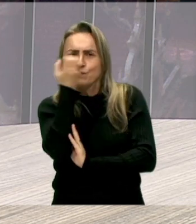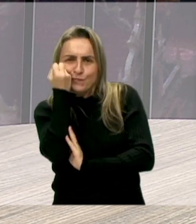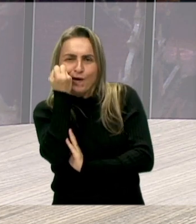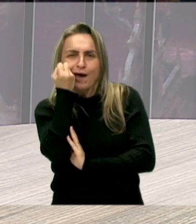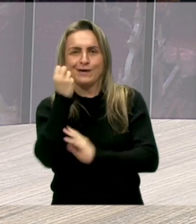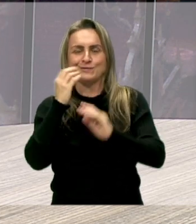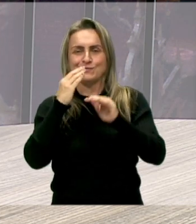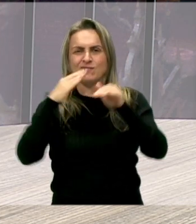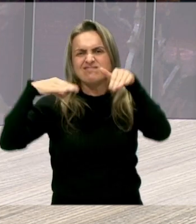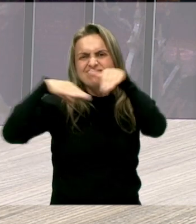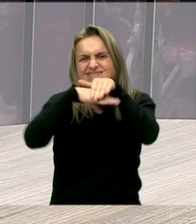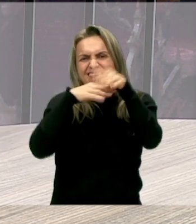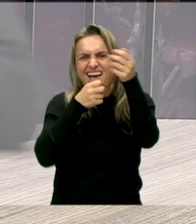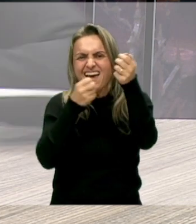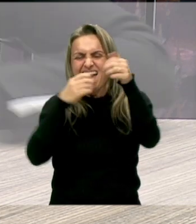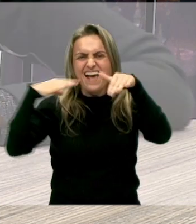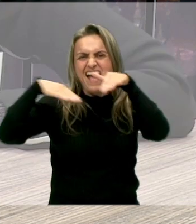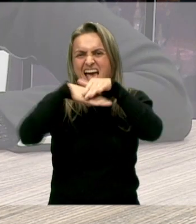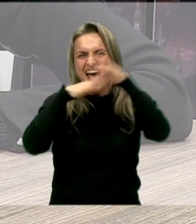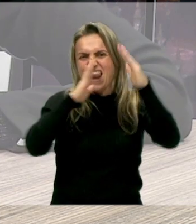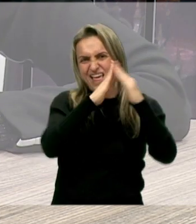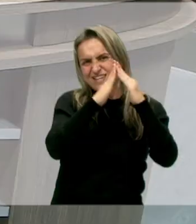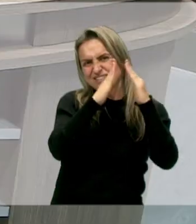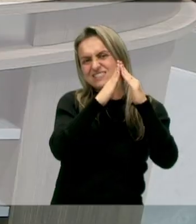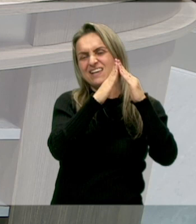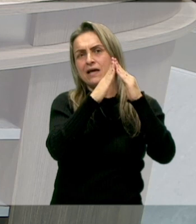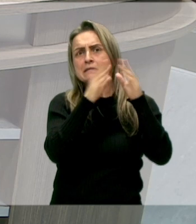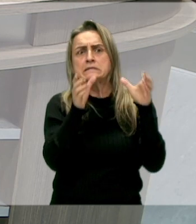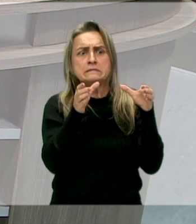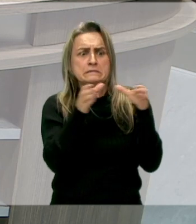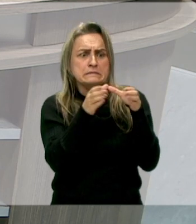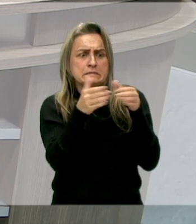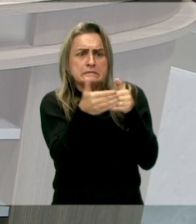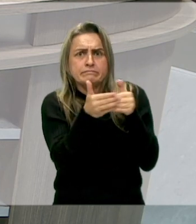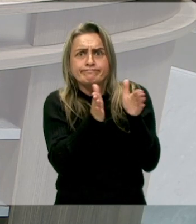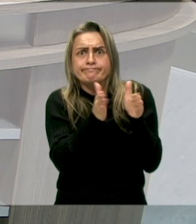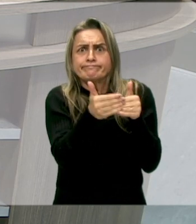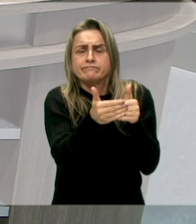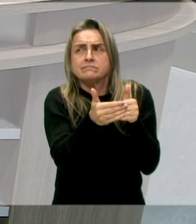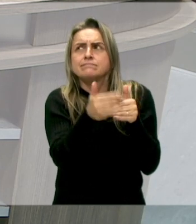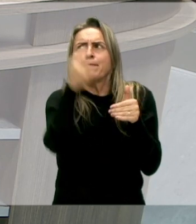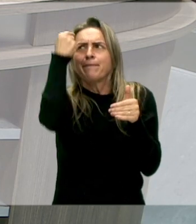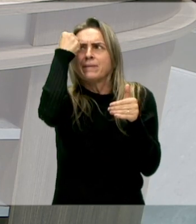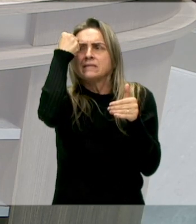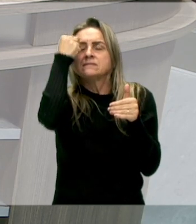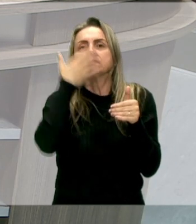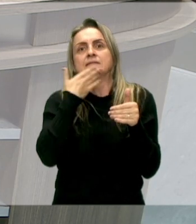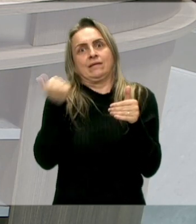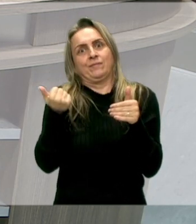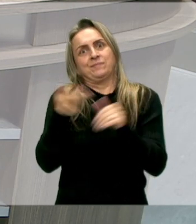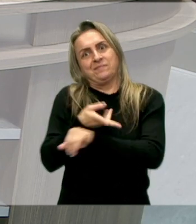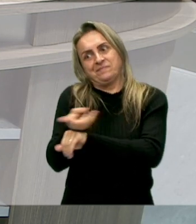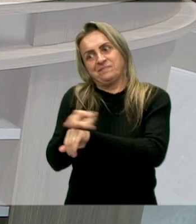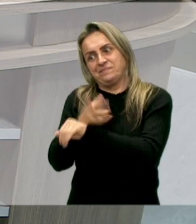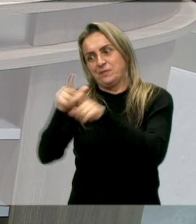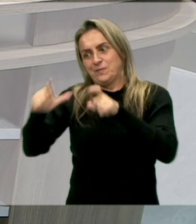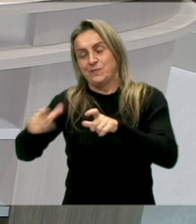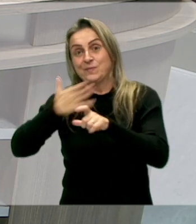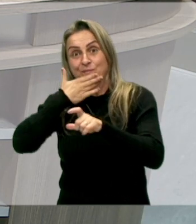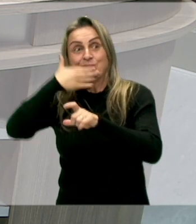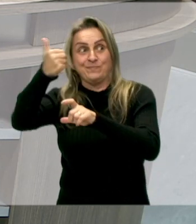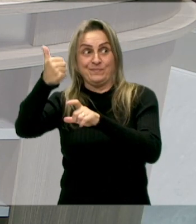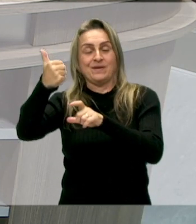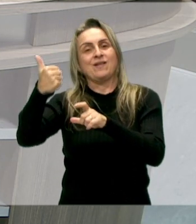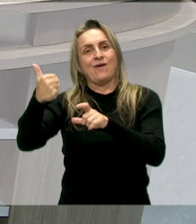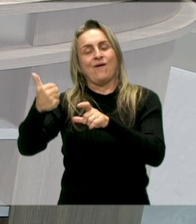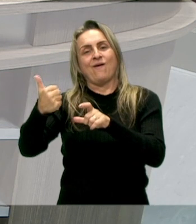ficar pequeno, eles falaram assim, poxa, a gente precisa procurar um lugar para a gente fazer o nosso som.